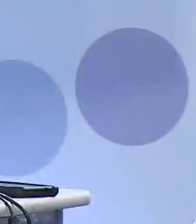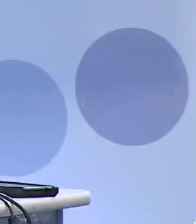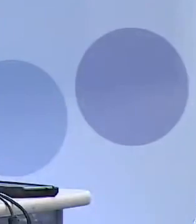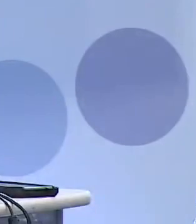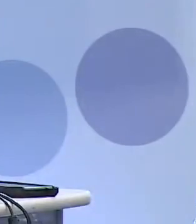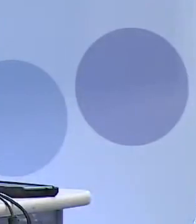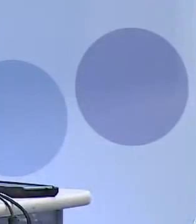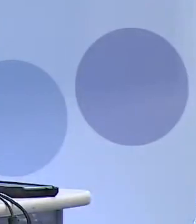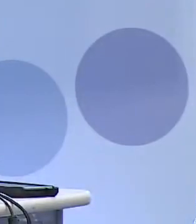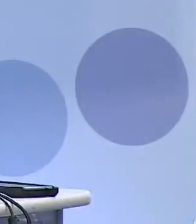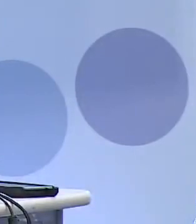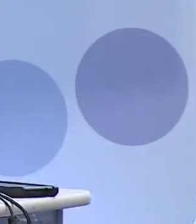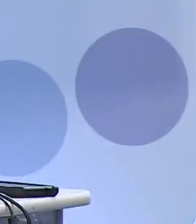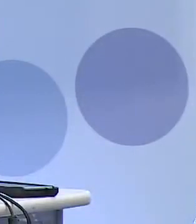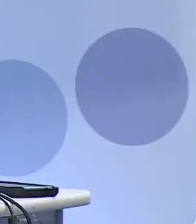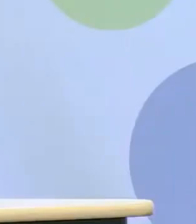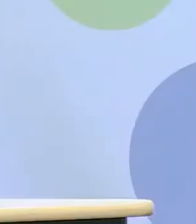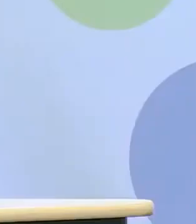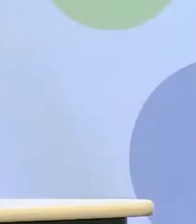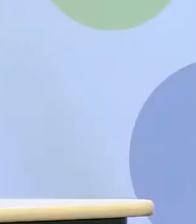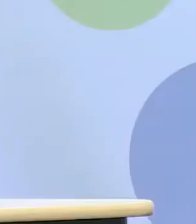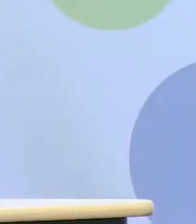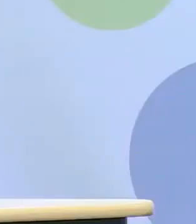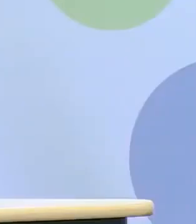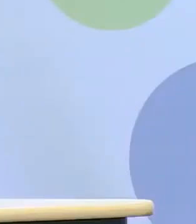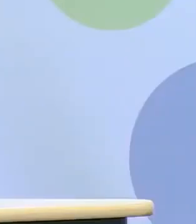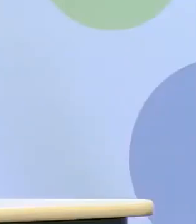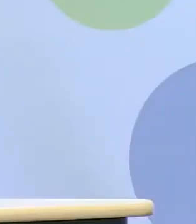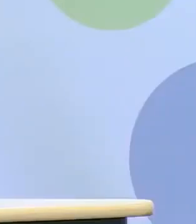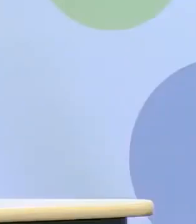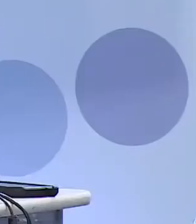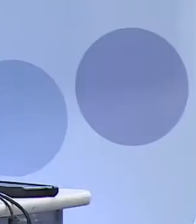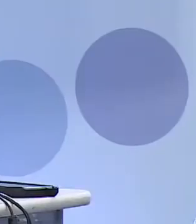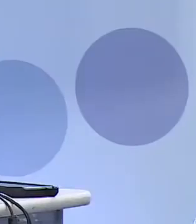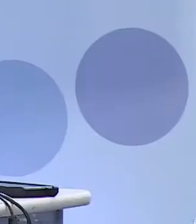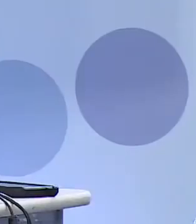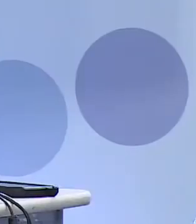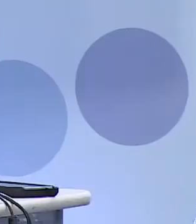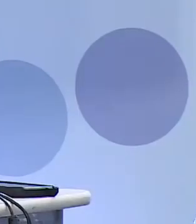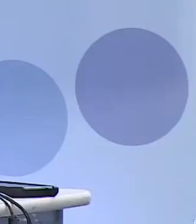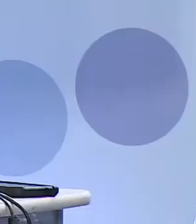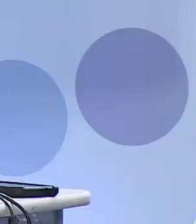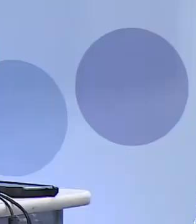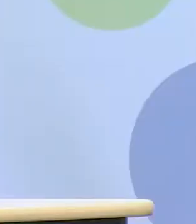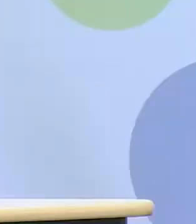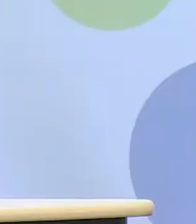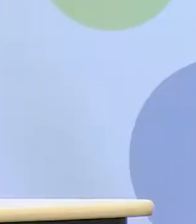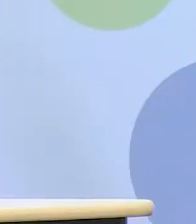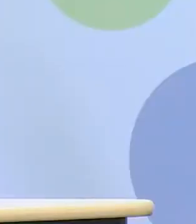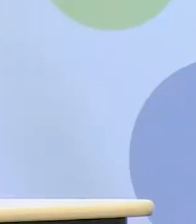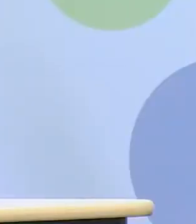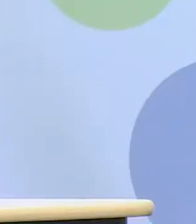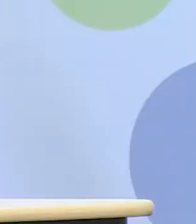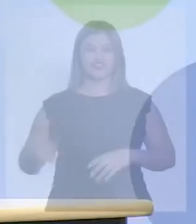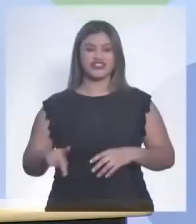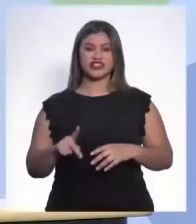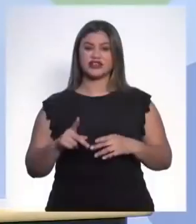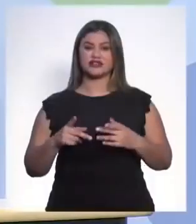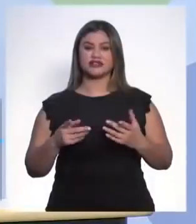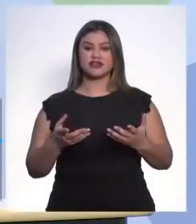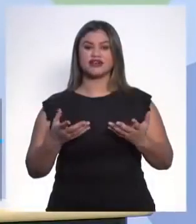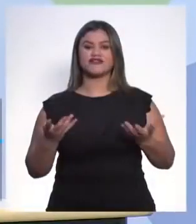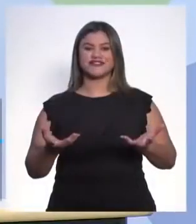E a ideia? Então, vamos lá. Em qual mídia esse texto foi publicado e qual é o assunto? O da Pro Ivani, o Gustavo disse no